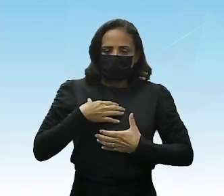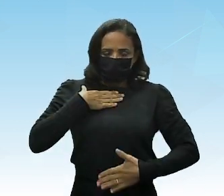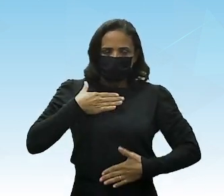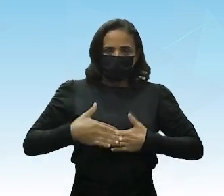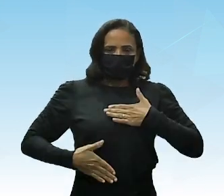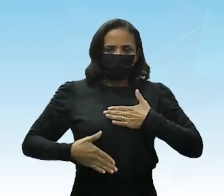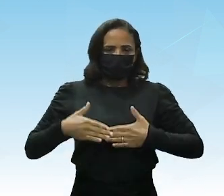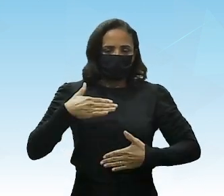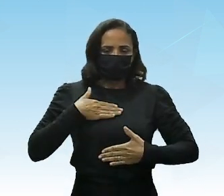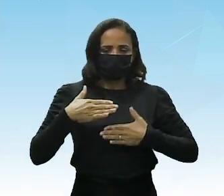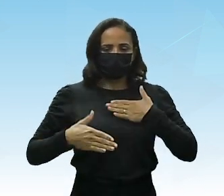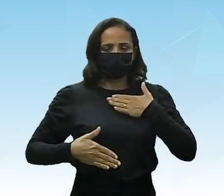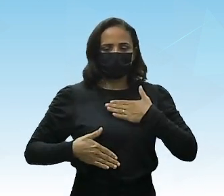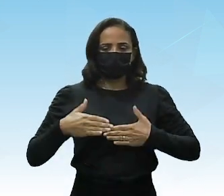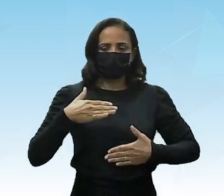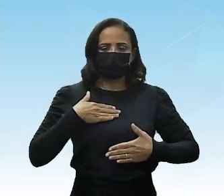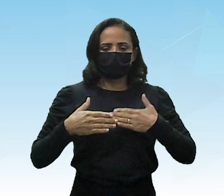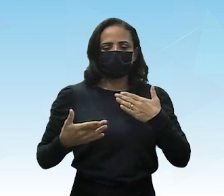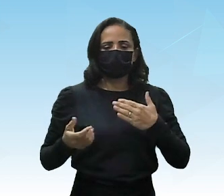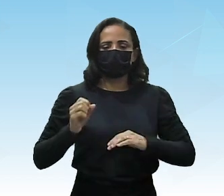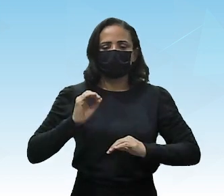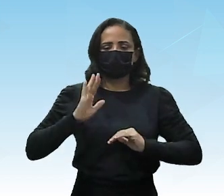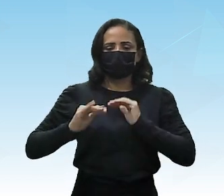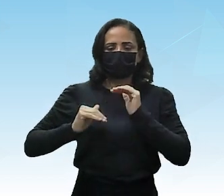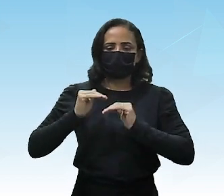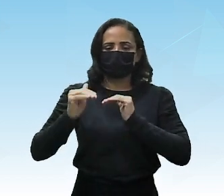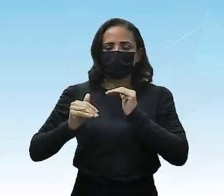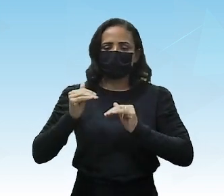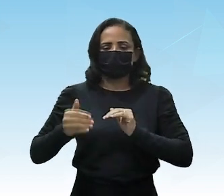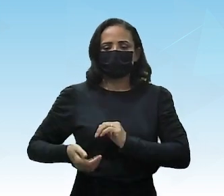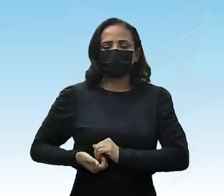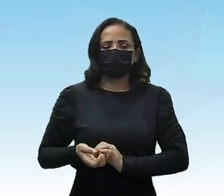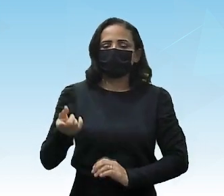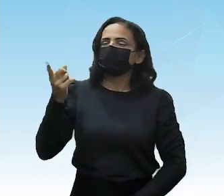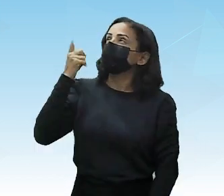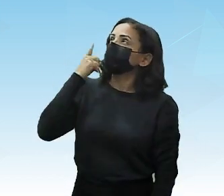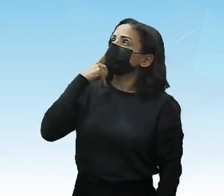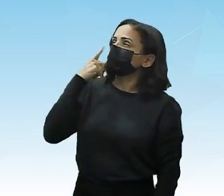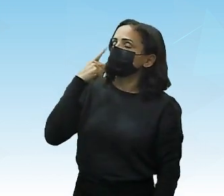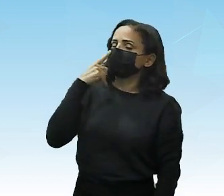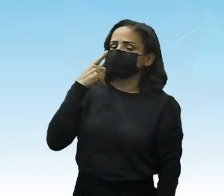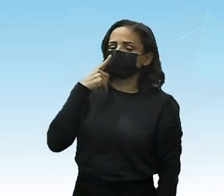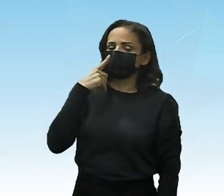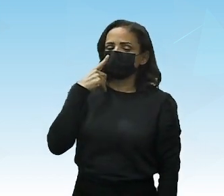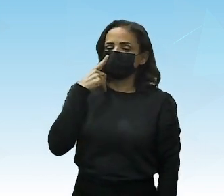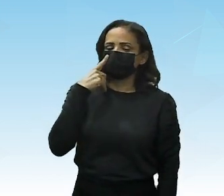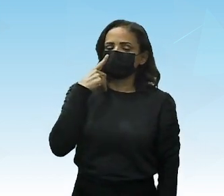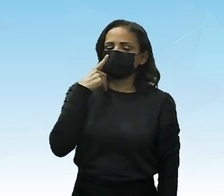estimula a mulher a produzir uma coisa que nós chamamos assim,